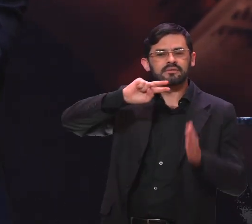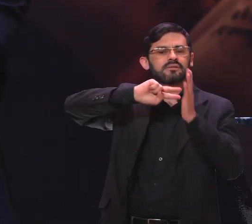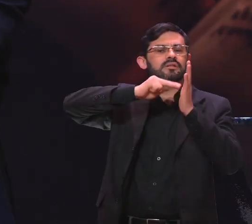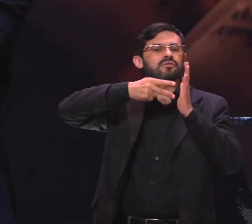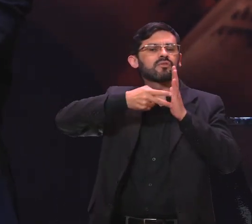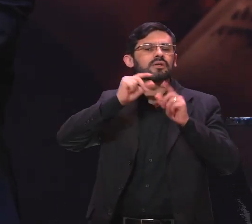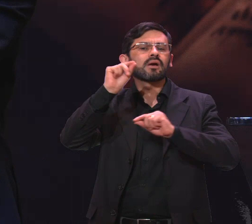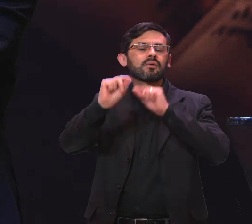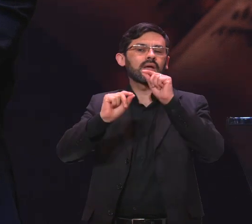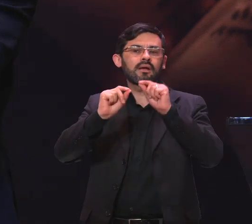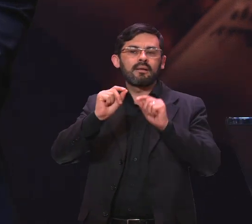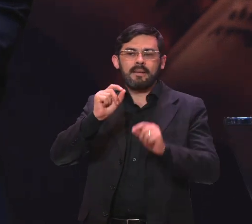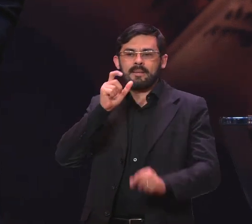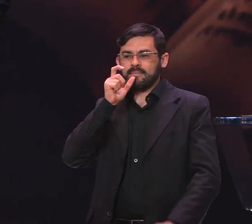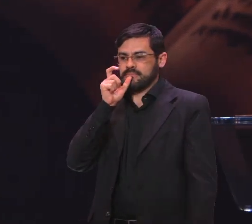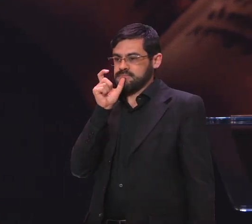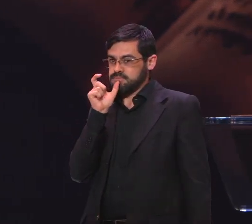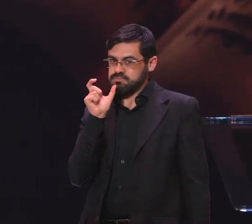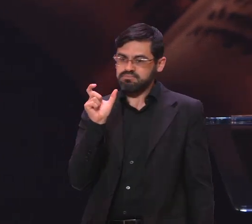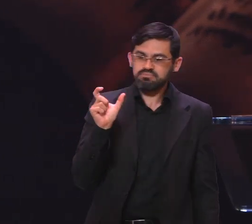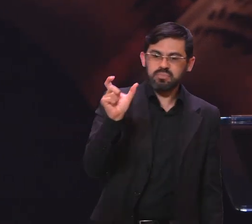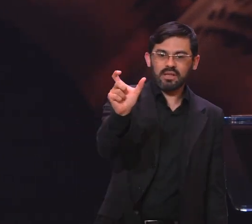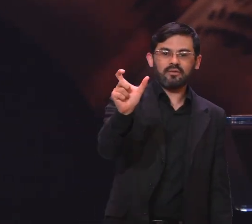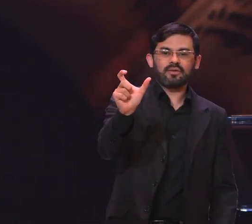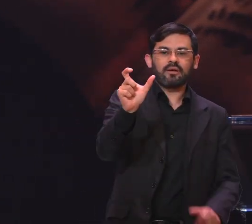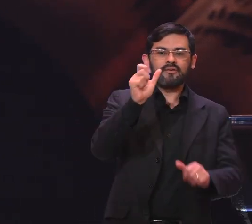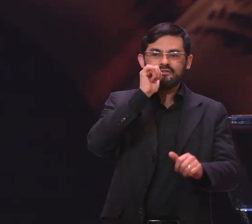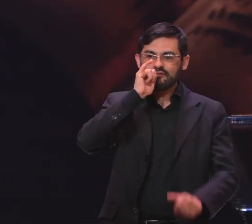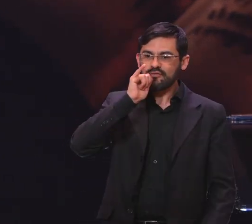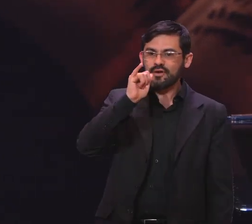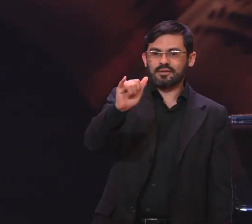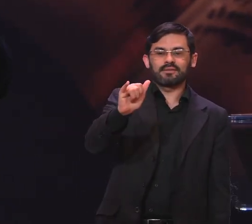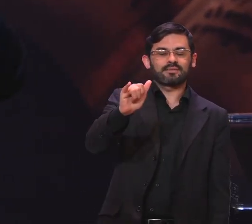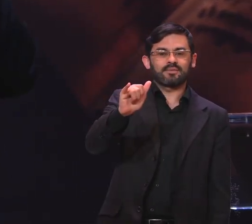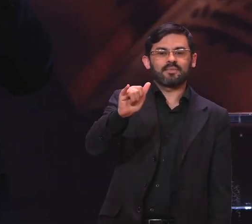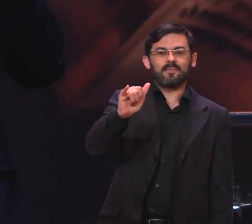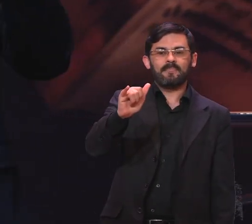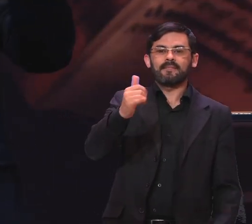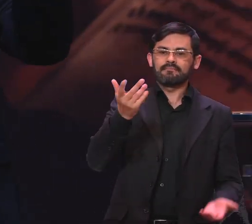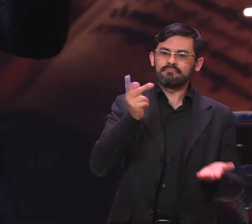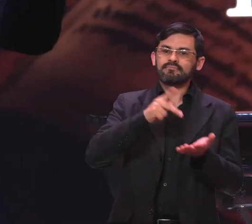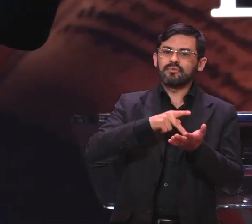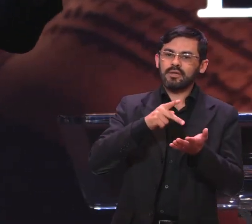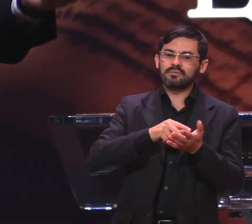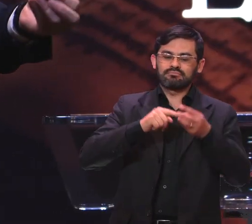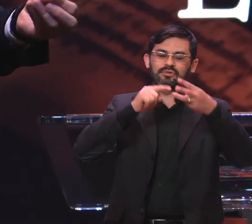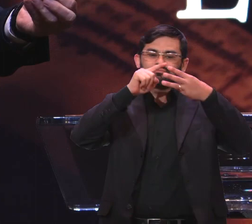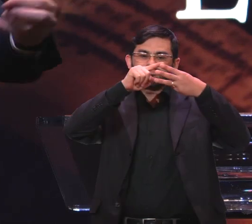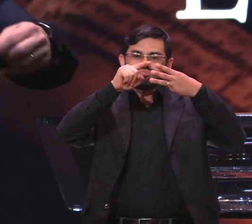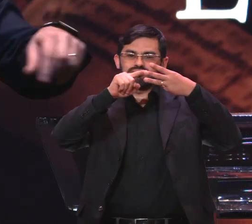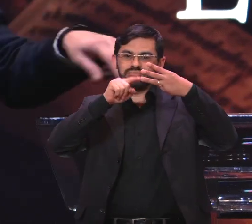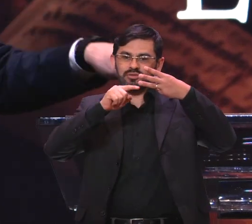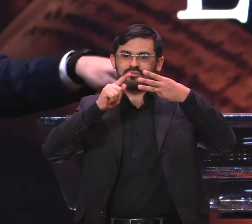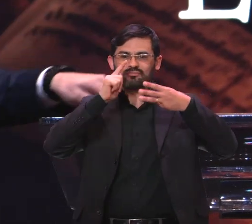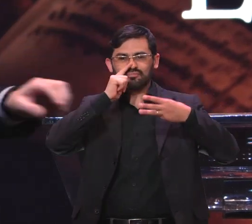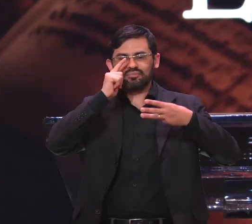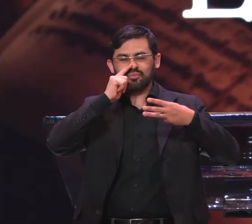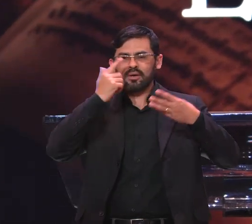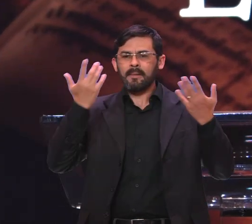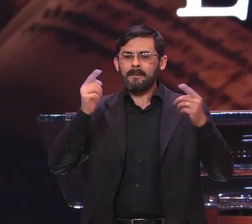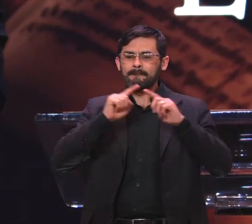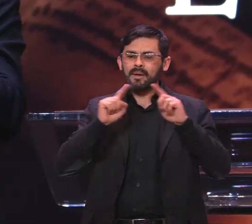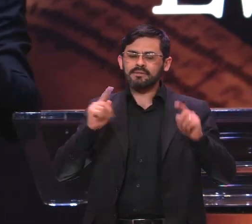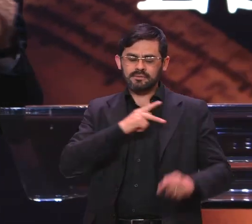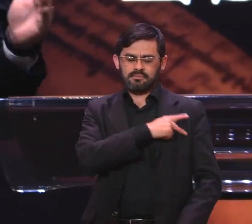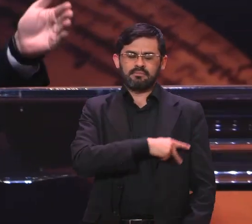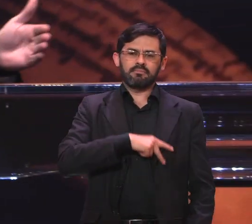palavra dita, ou palavra falada, palavra dizente. Aqui, quando